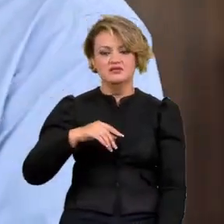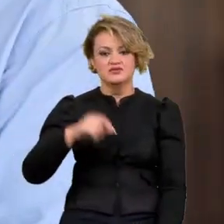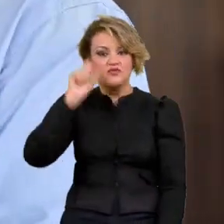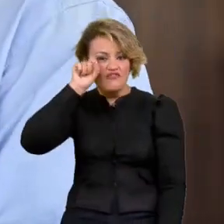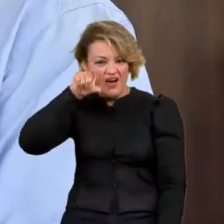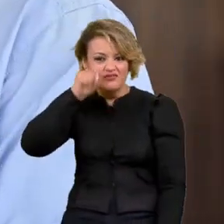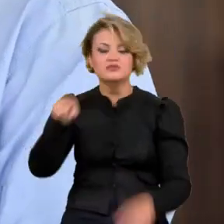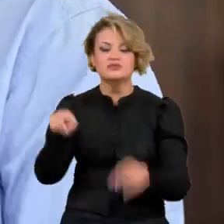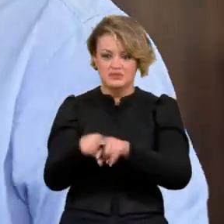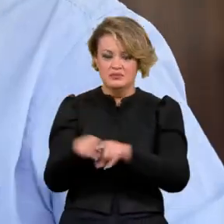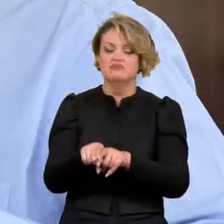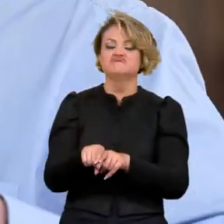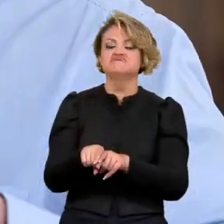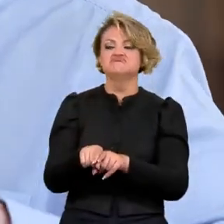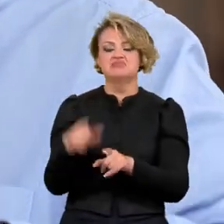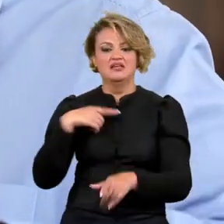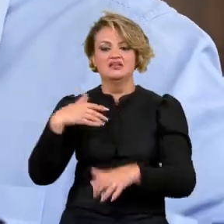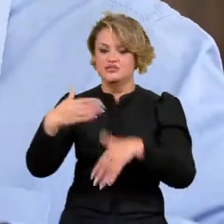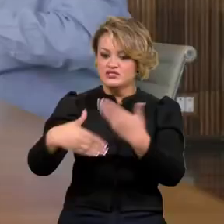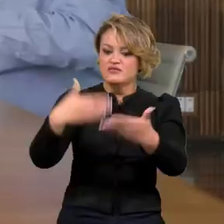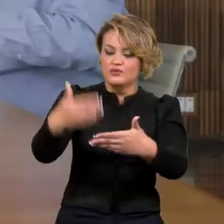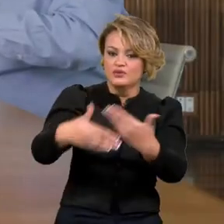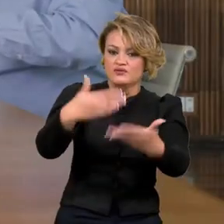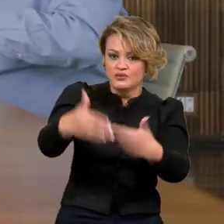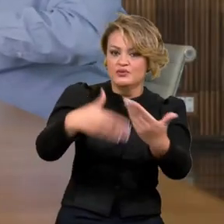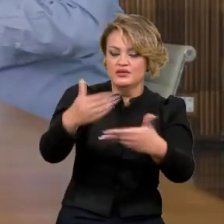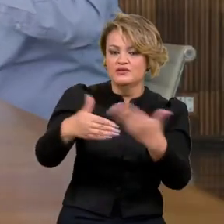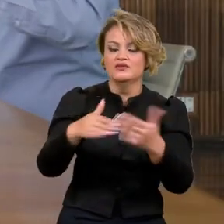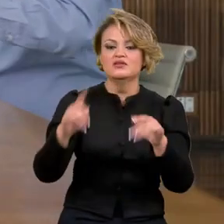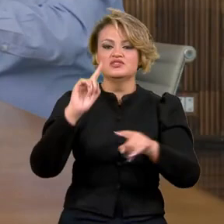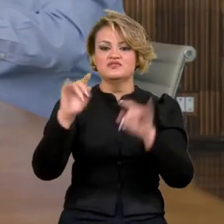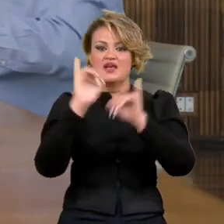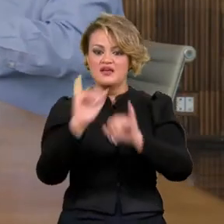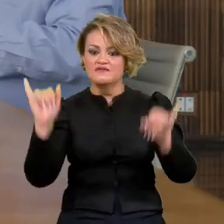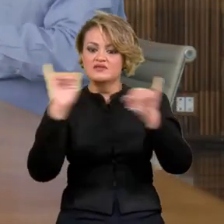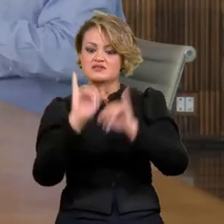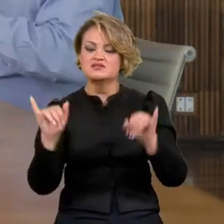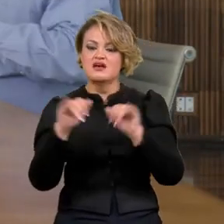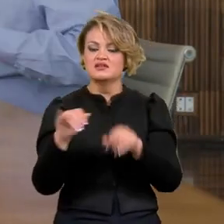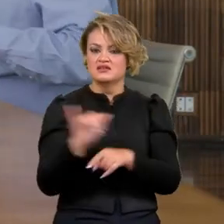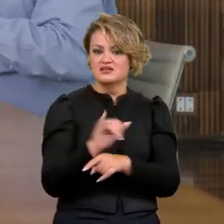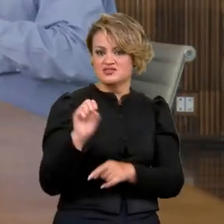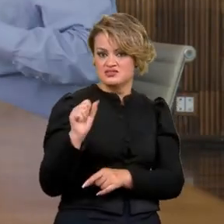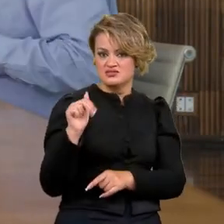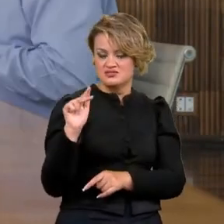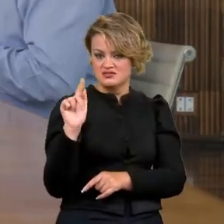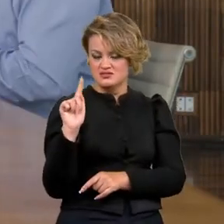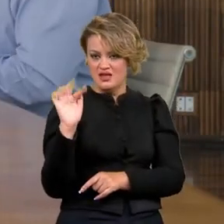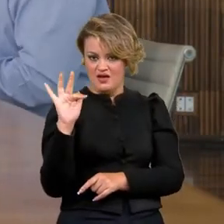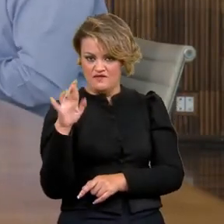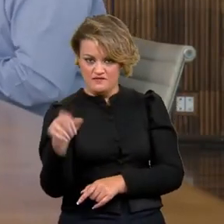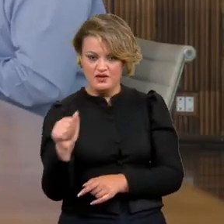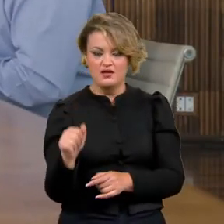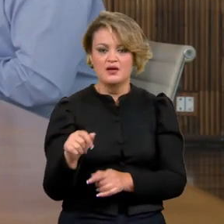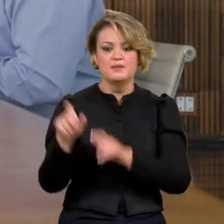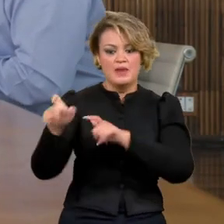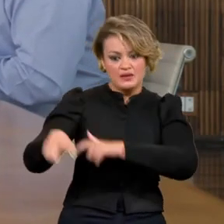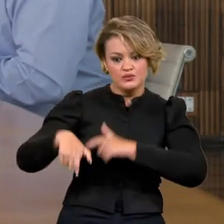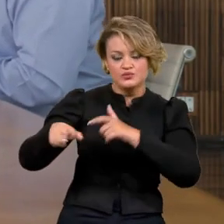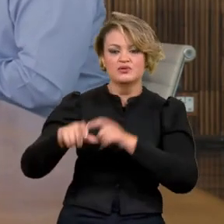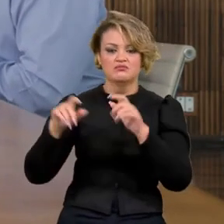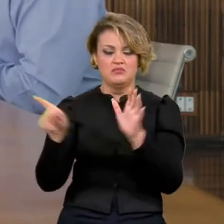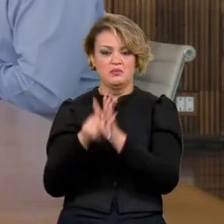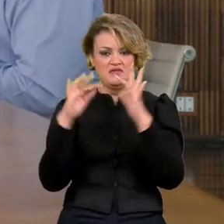caminhando nós vamos anunciar o plano safra agora tanto para agricultura familiar conto pro agronegócio e eles vão perceber que da parte do governo